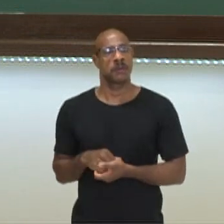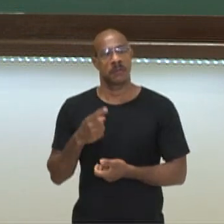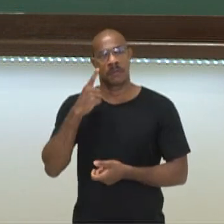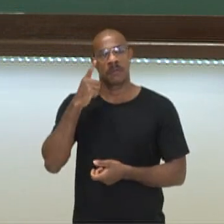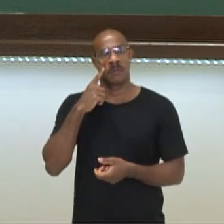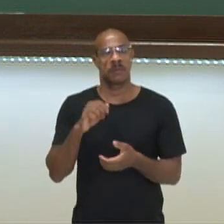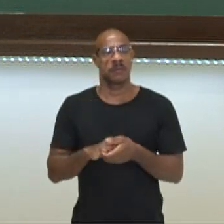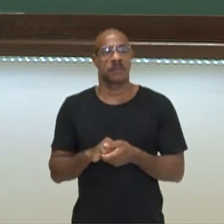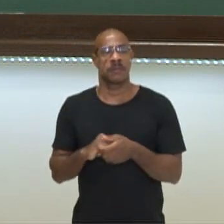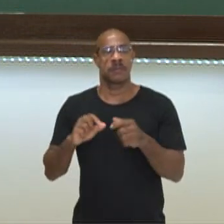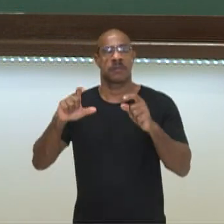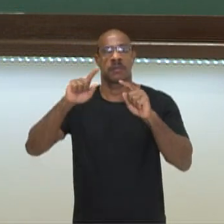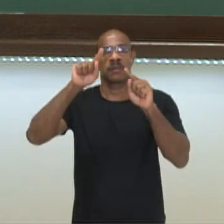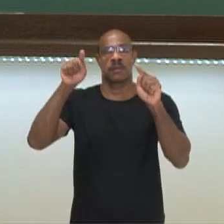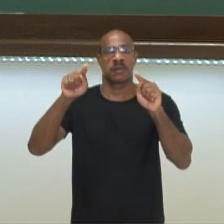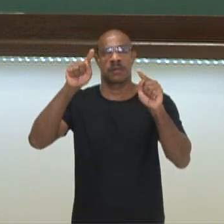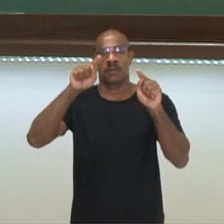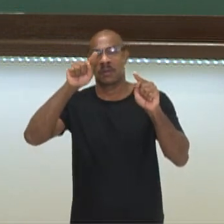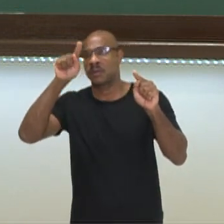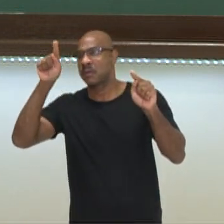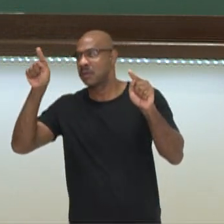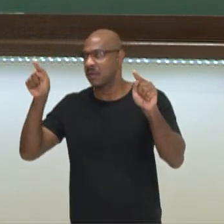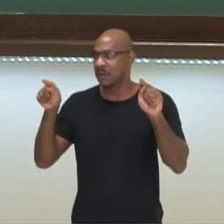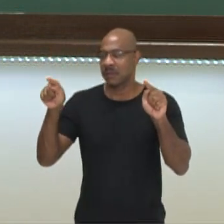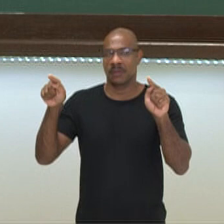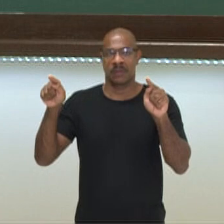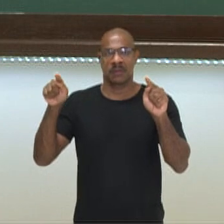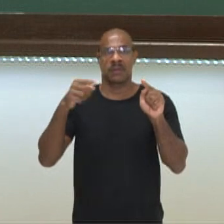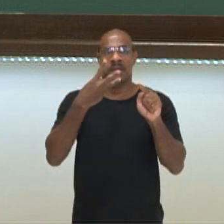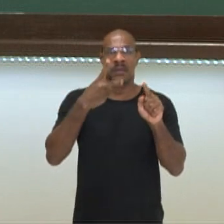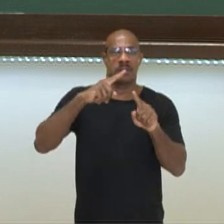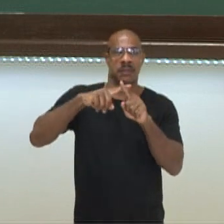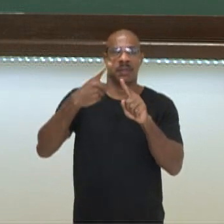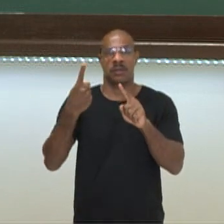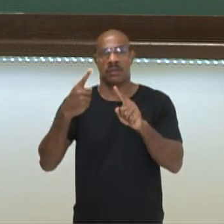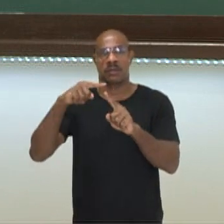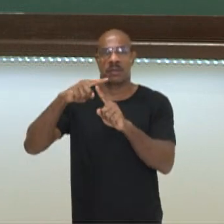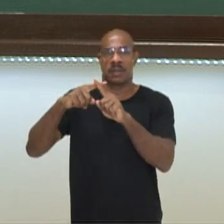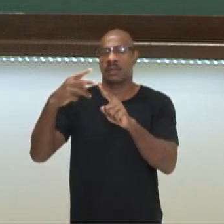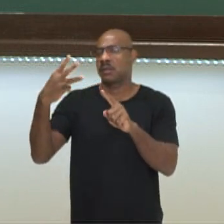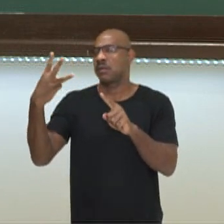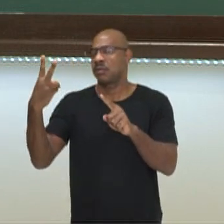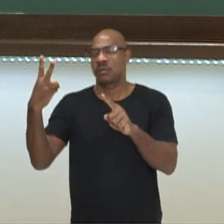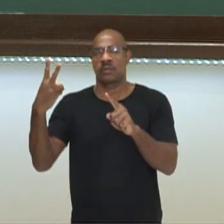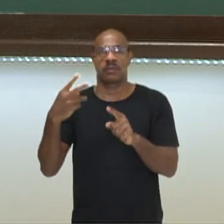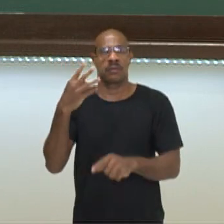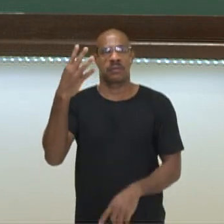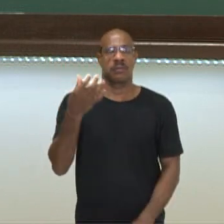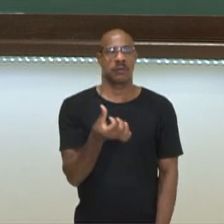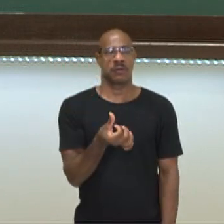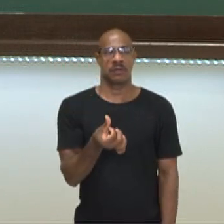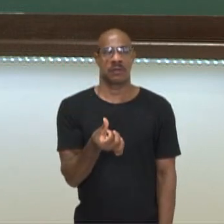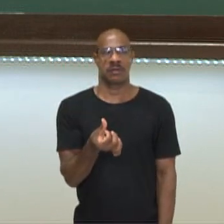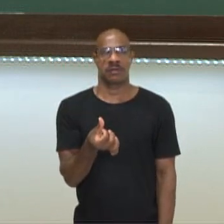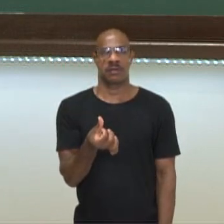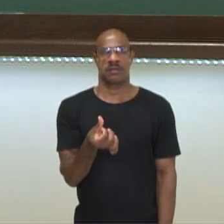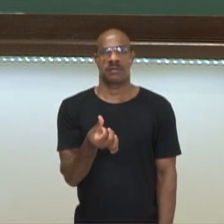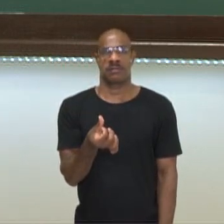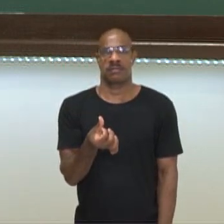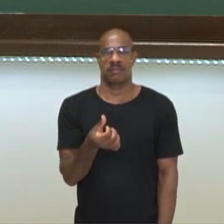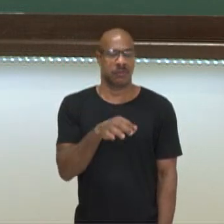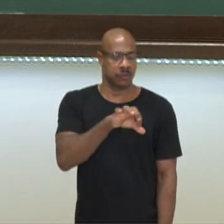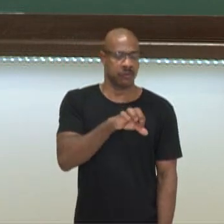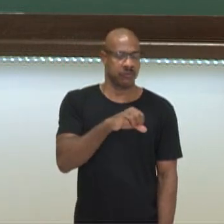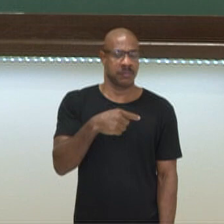puxar esse parênteses aqui para o mais 2. Então, eu vou ter o quê? 3 mais 1, 4, com mais 2, 6. 9 menos